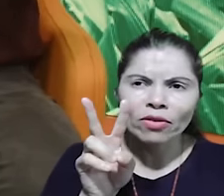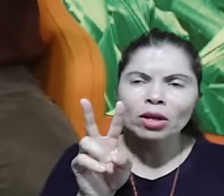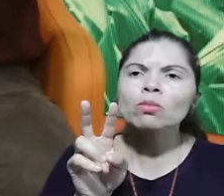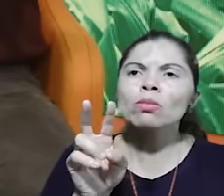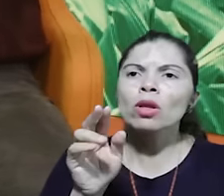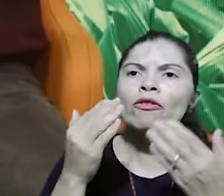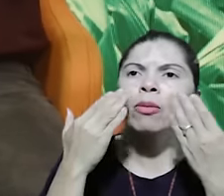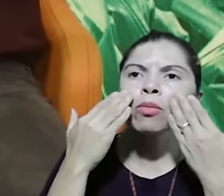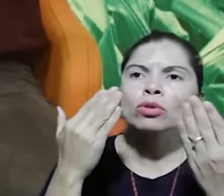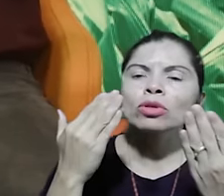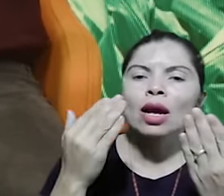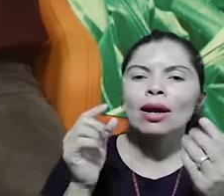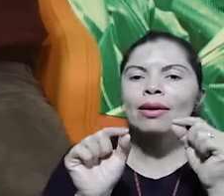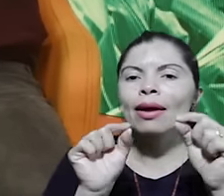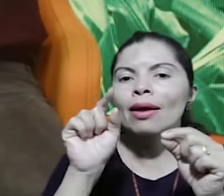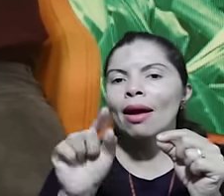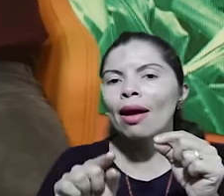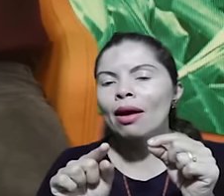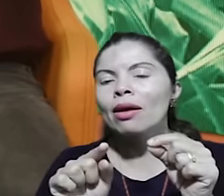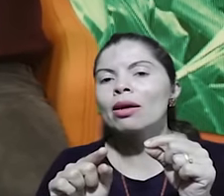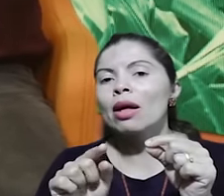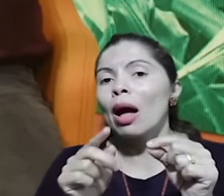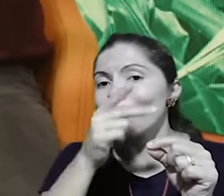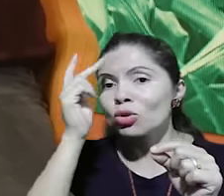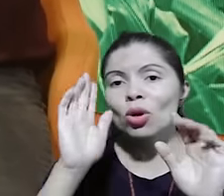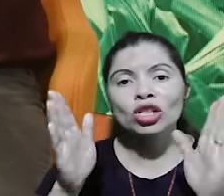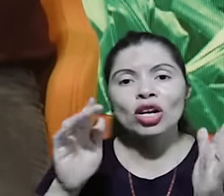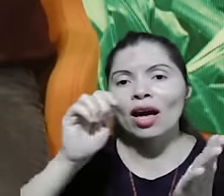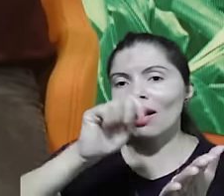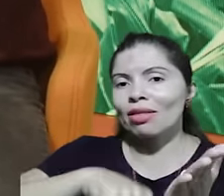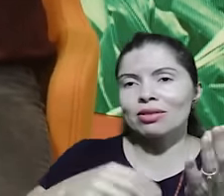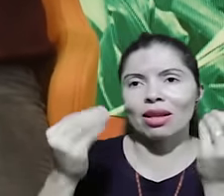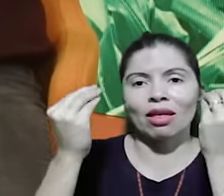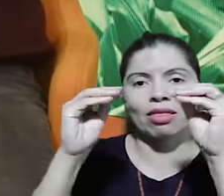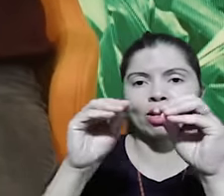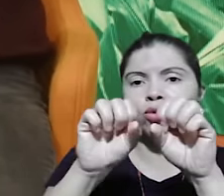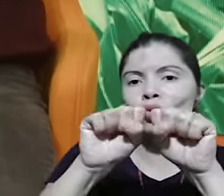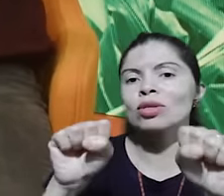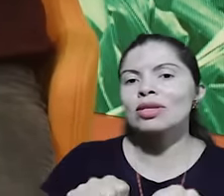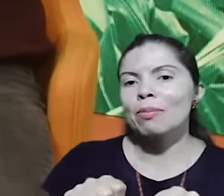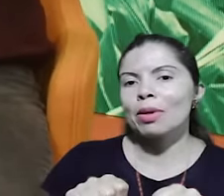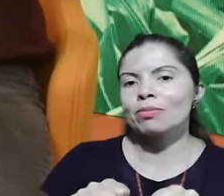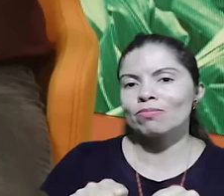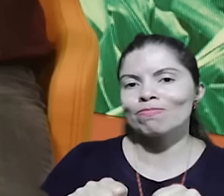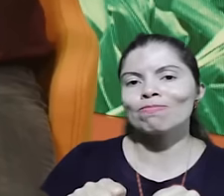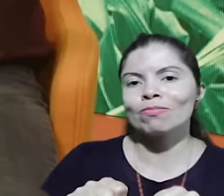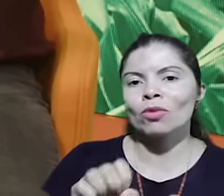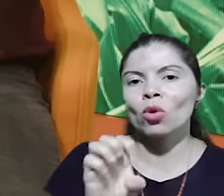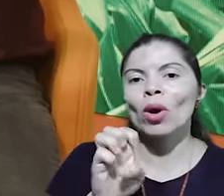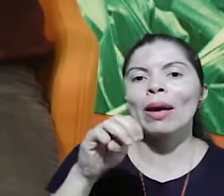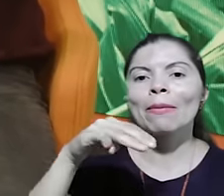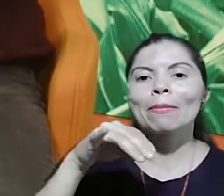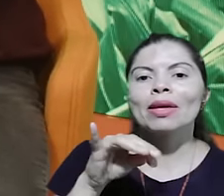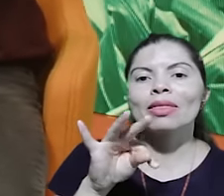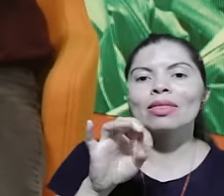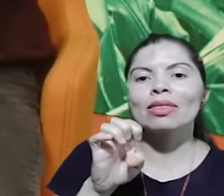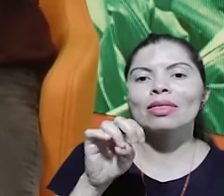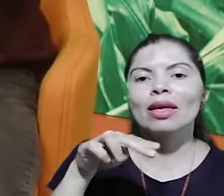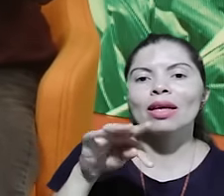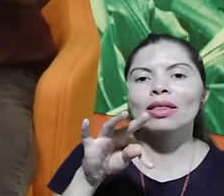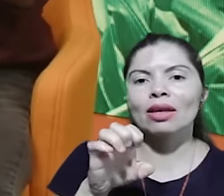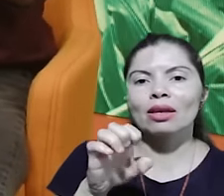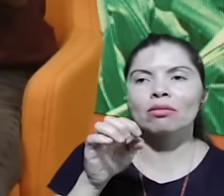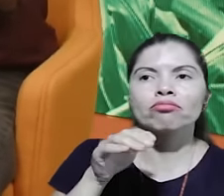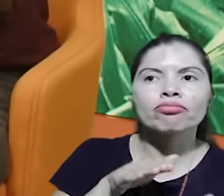lembrando que o emitente ele já é cadastrado lá no começo do sistema então o emitente da nota já está informado basta agora